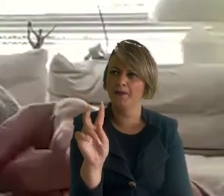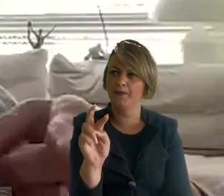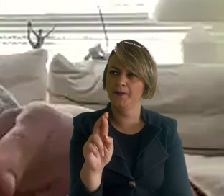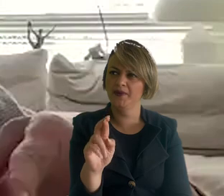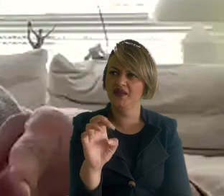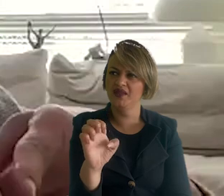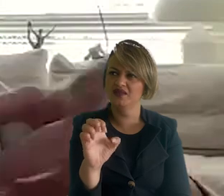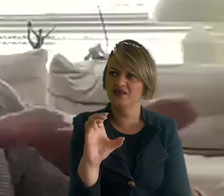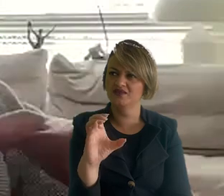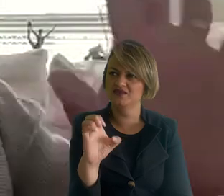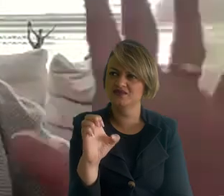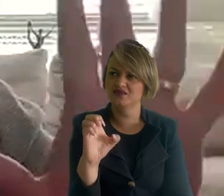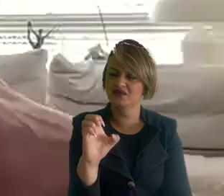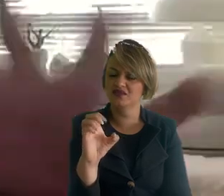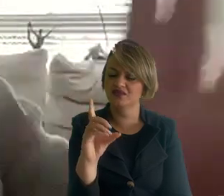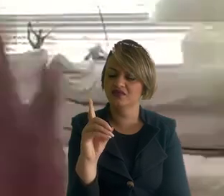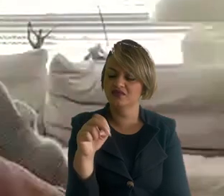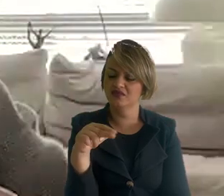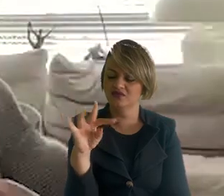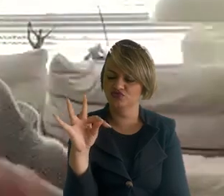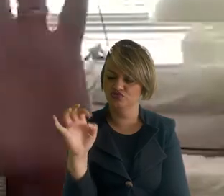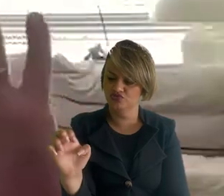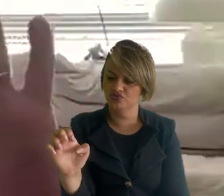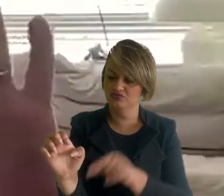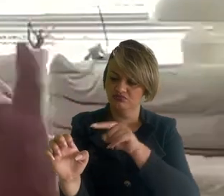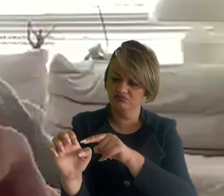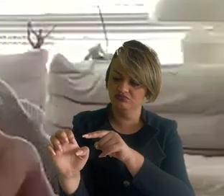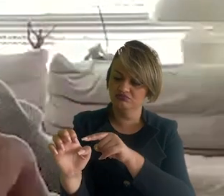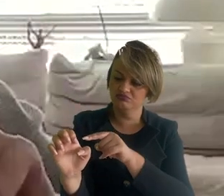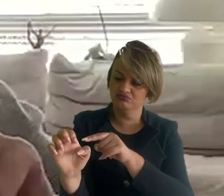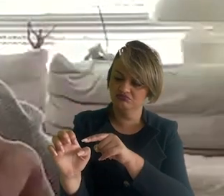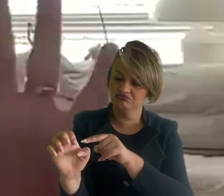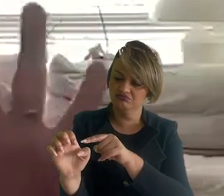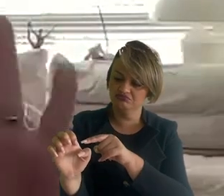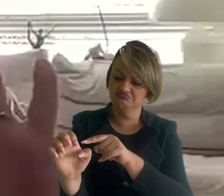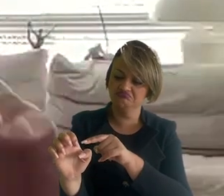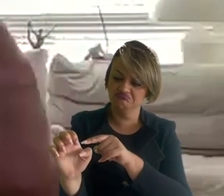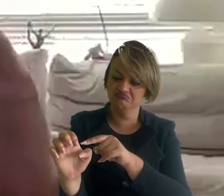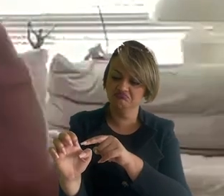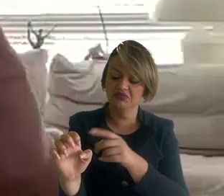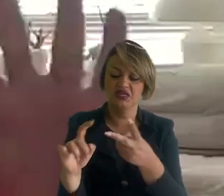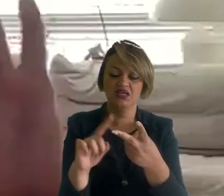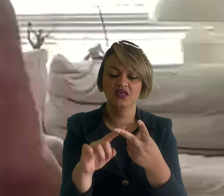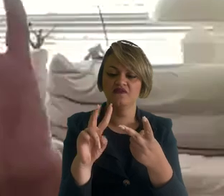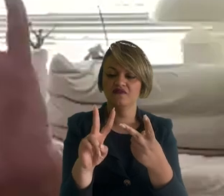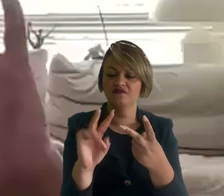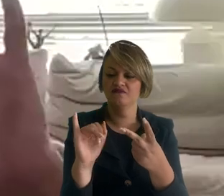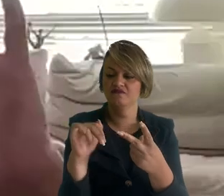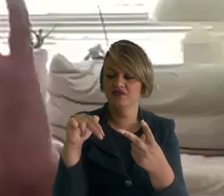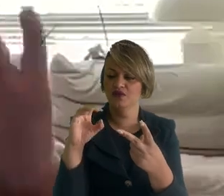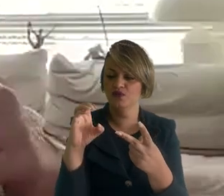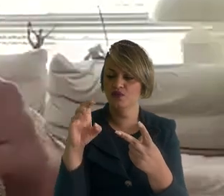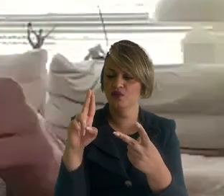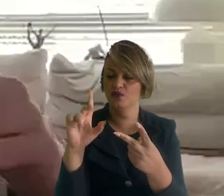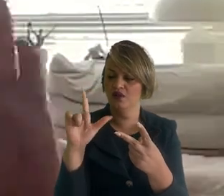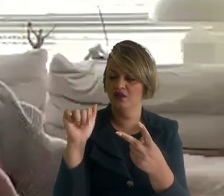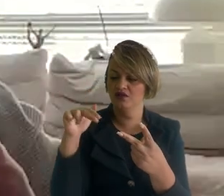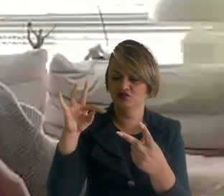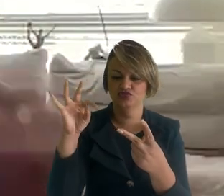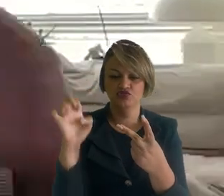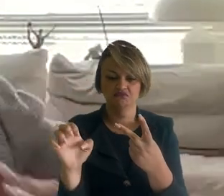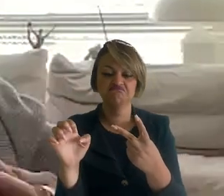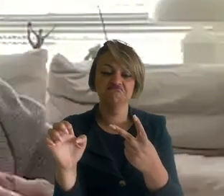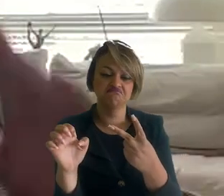Constituição Federal além deles não não existe então vinculante existe outra palavra não então não tem outra coisa vinculante para mim